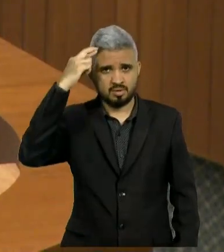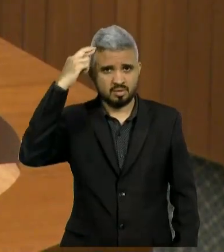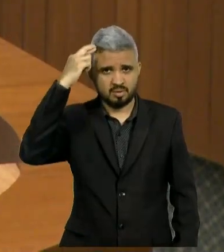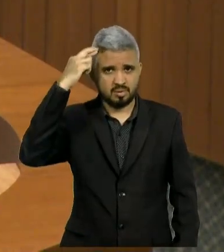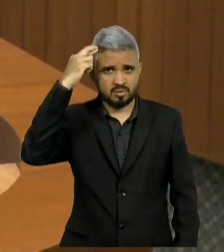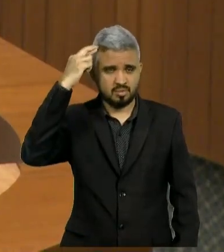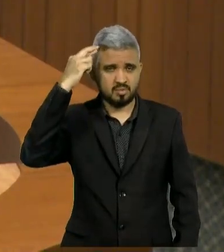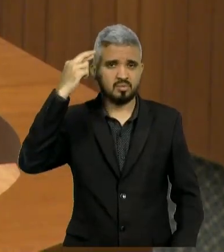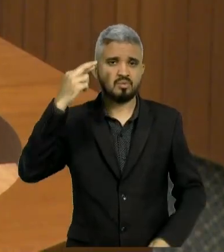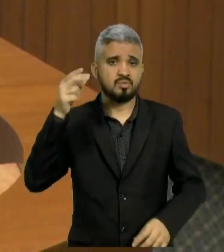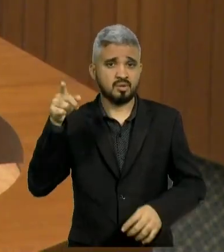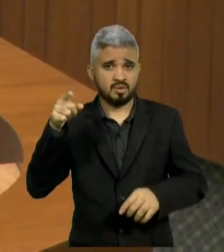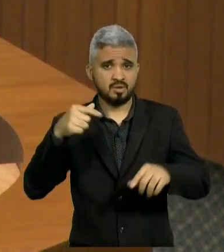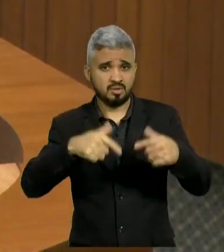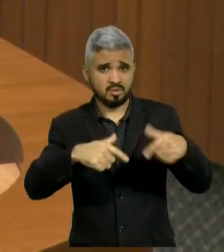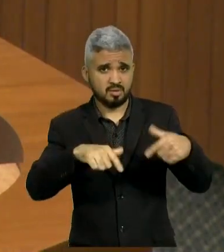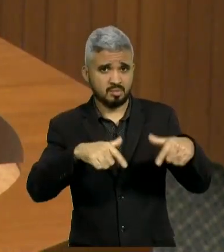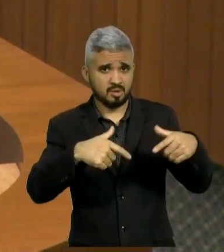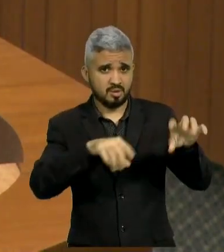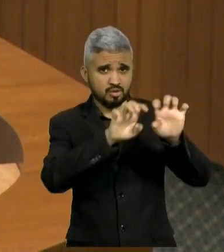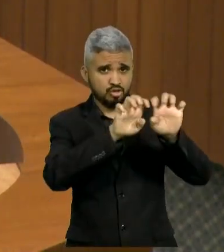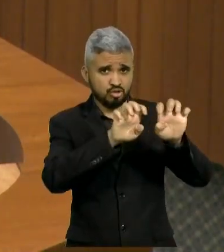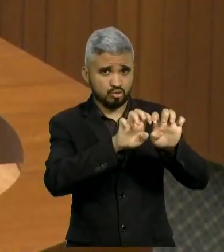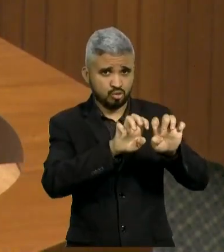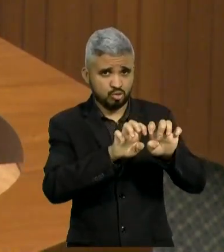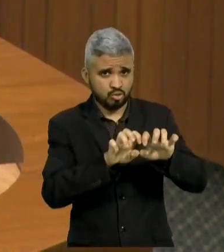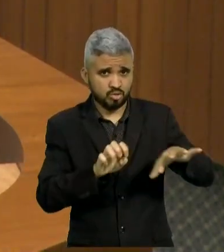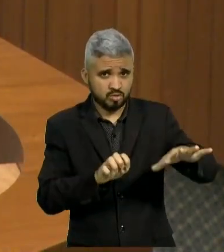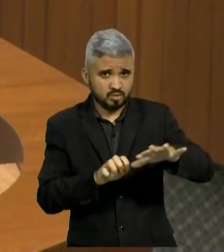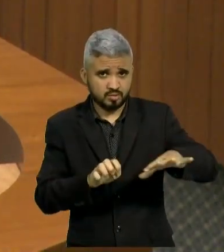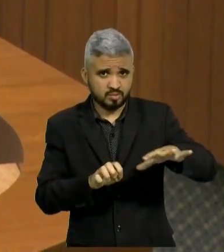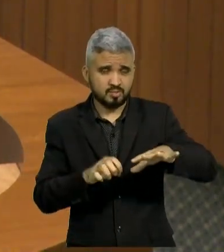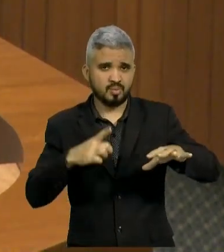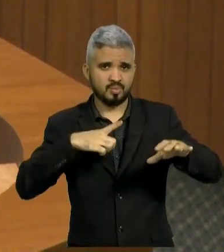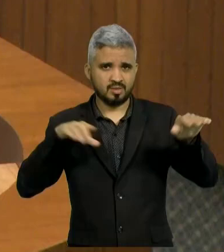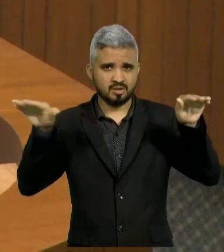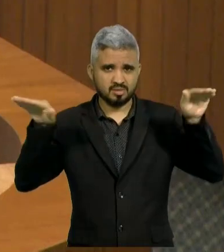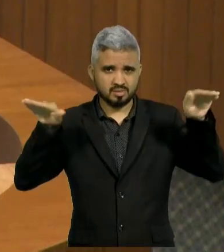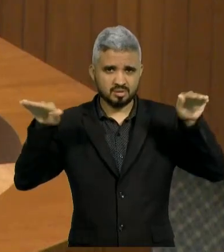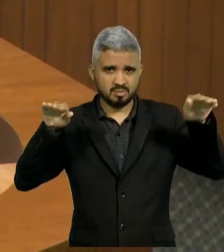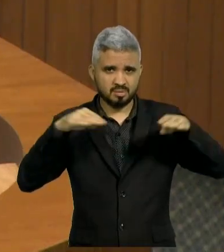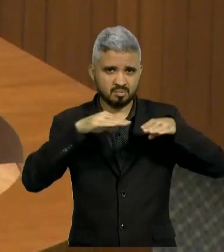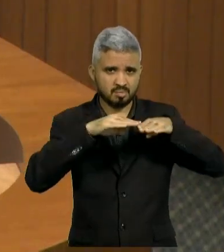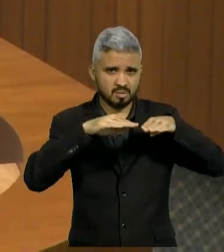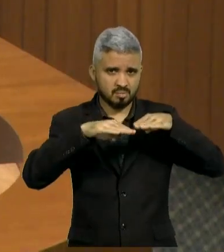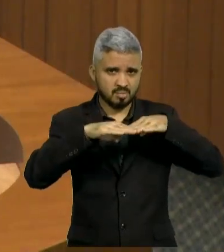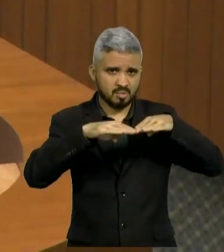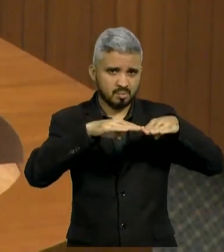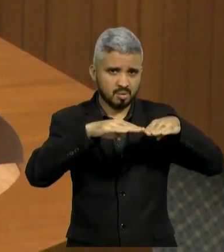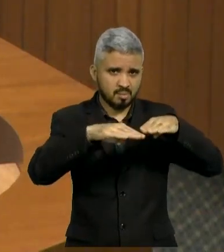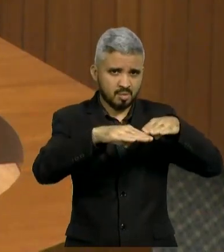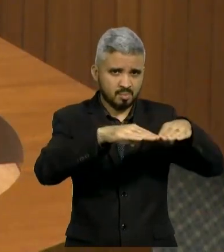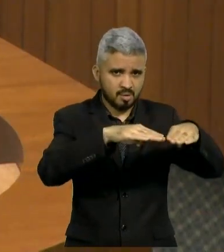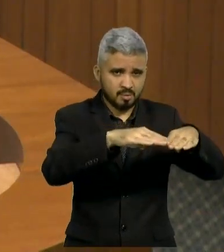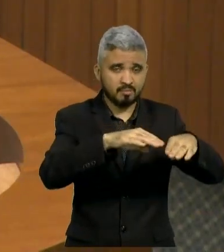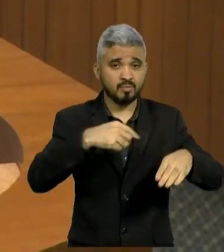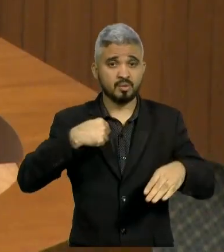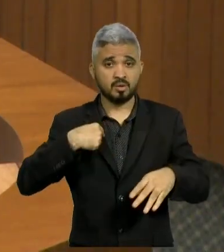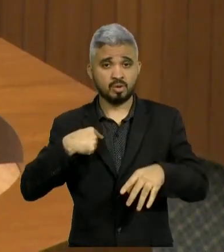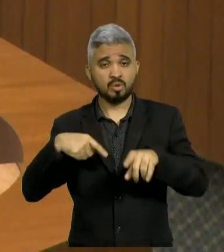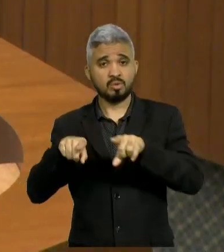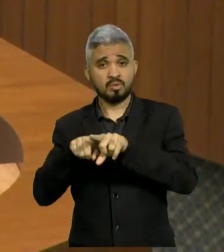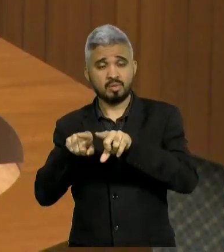realizando ações na infraestrutura com os bloquetes. Eu também estou agora fazendo a minha parte, dando a